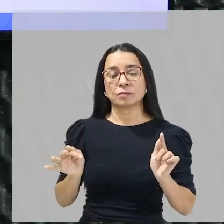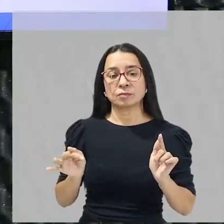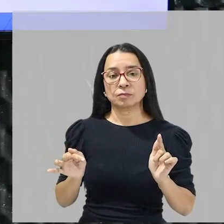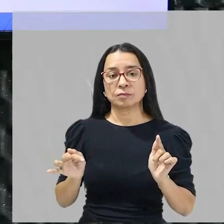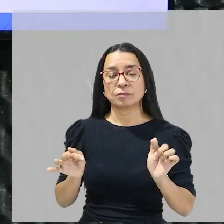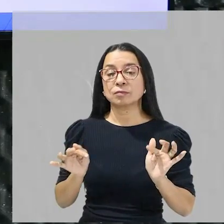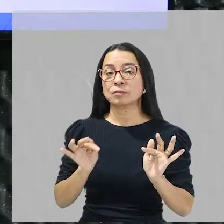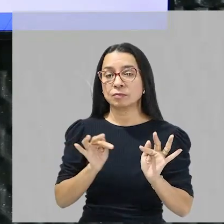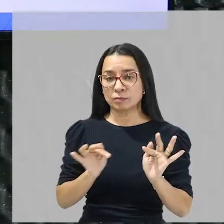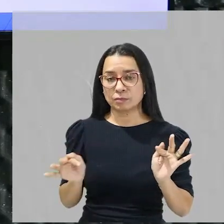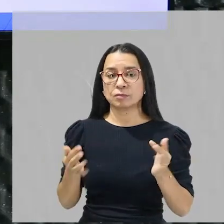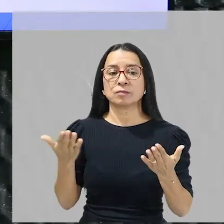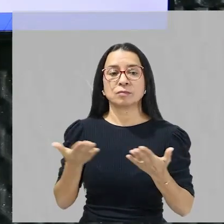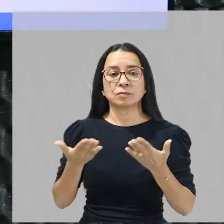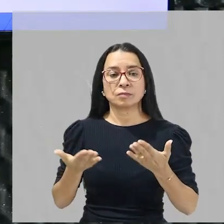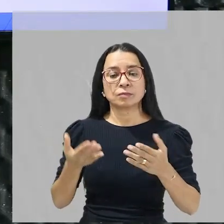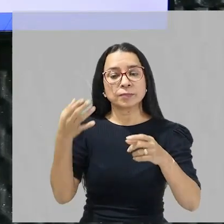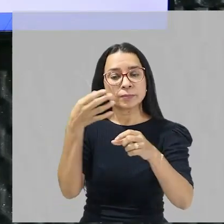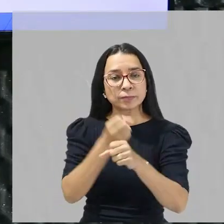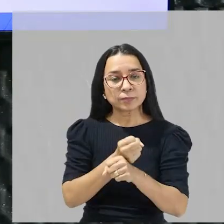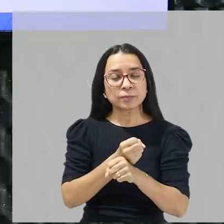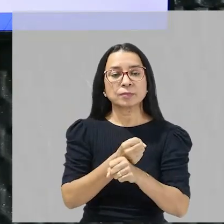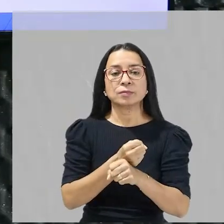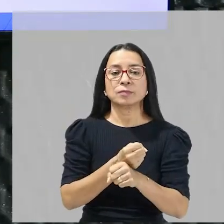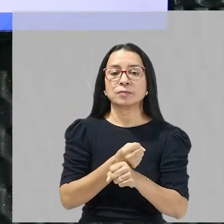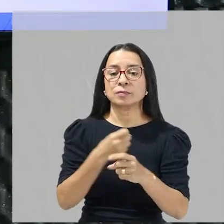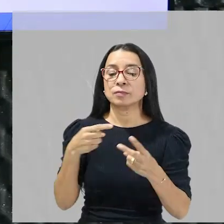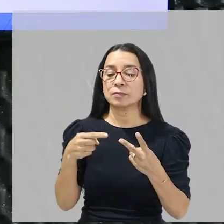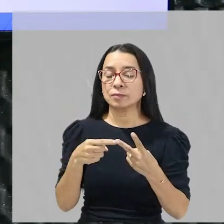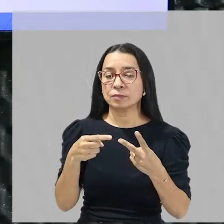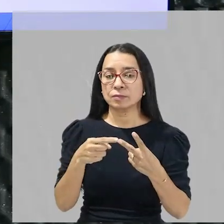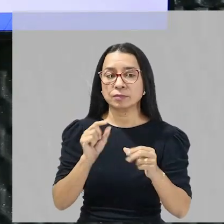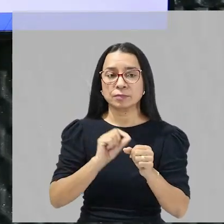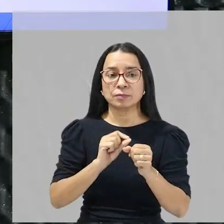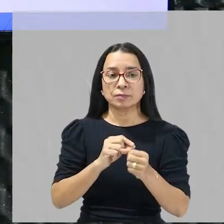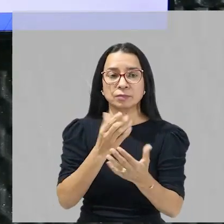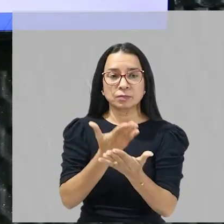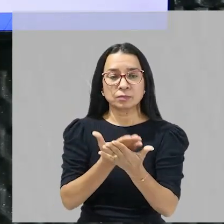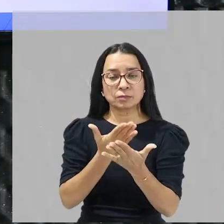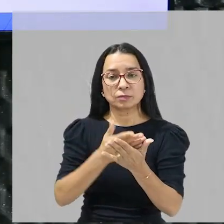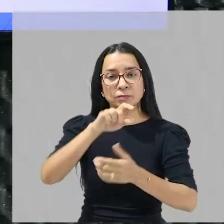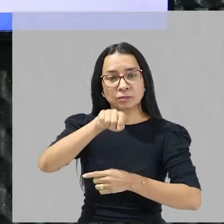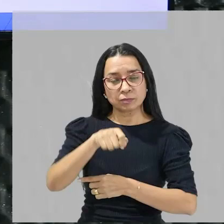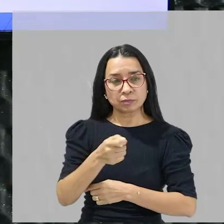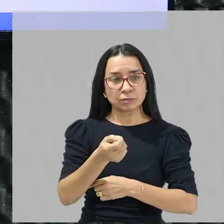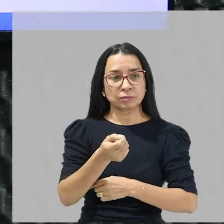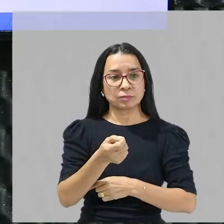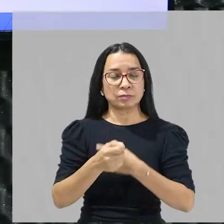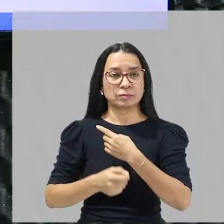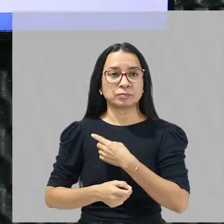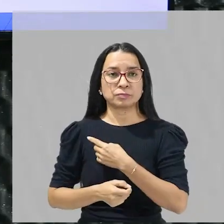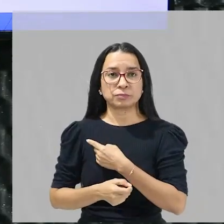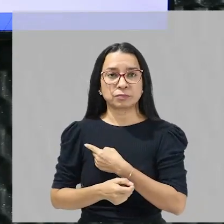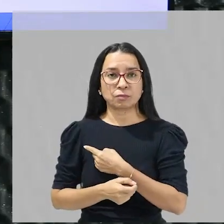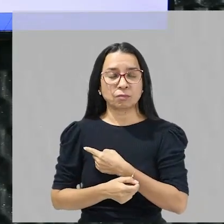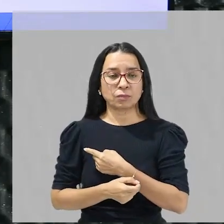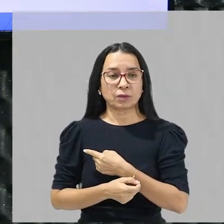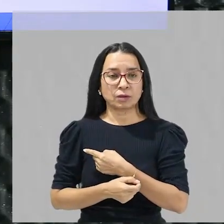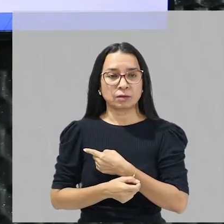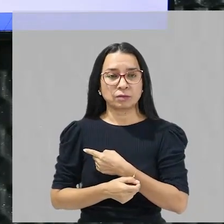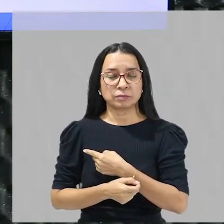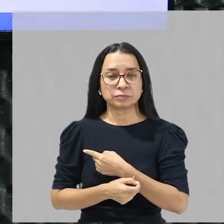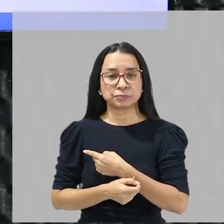Agora a gente vai calcular as raízes para poder fazer o estudo do sinal. Da f de x, ó, calculamos